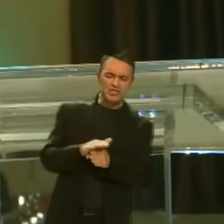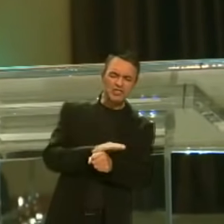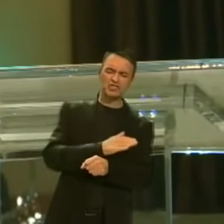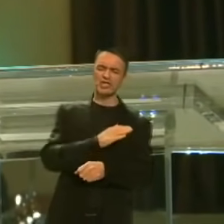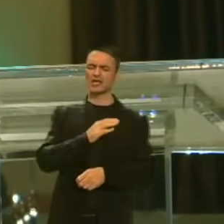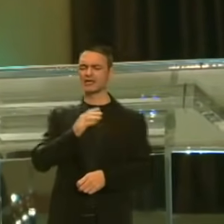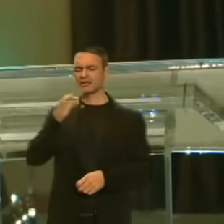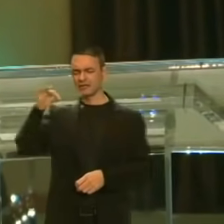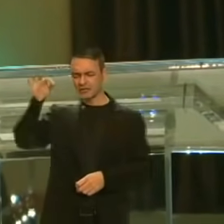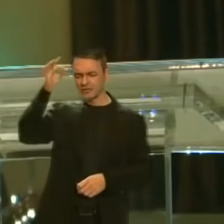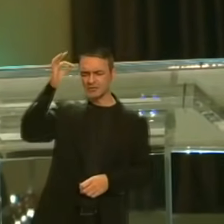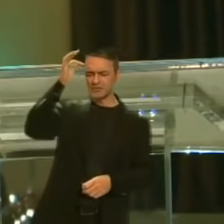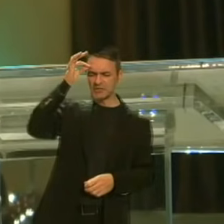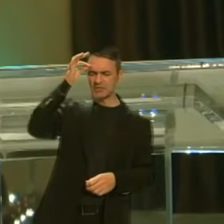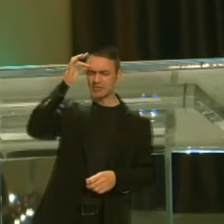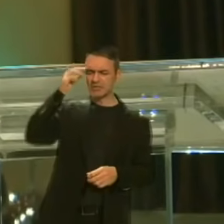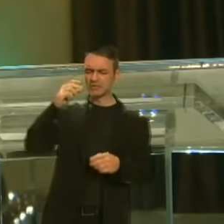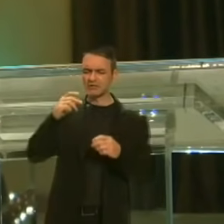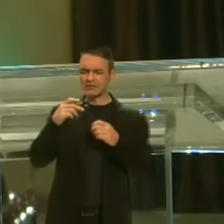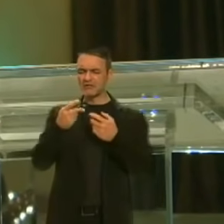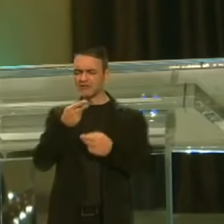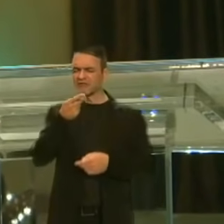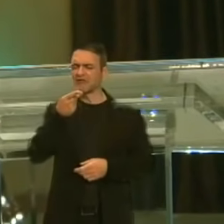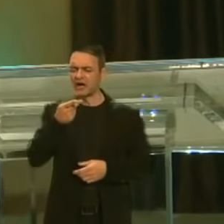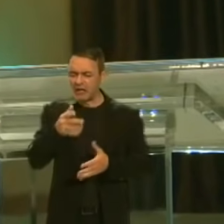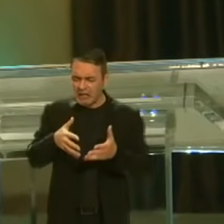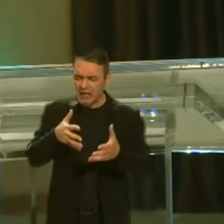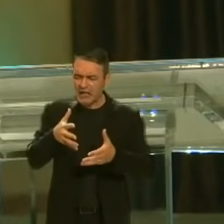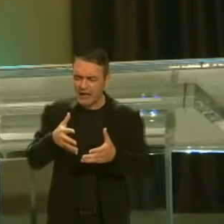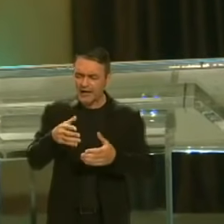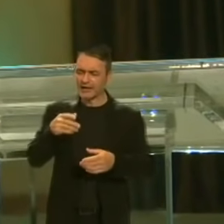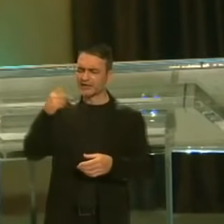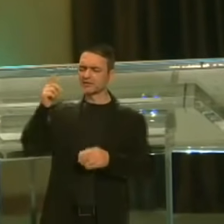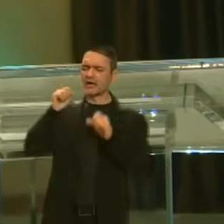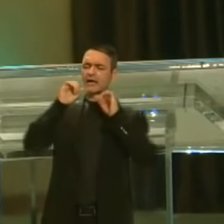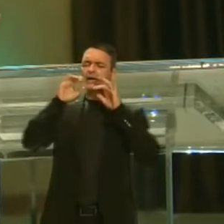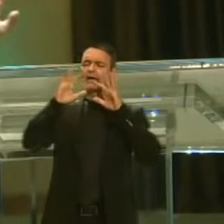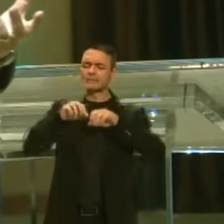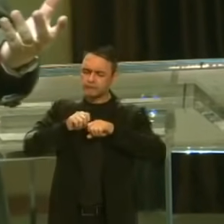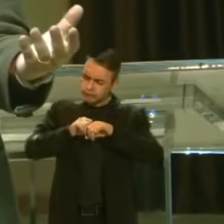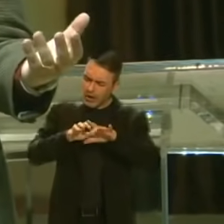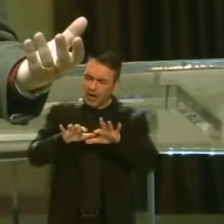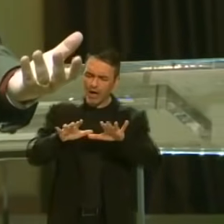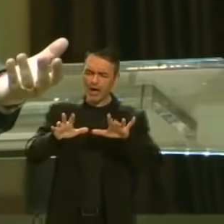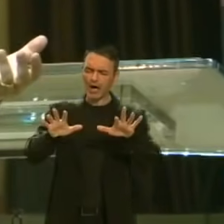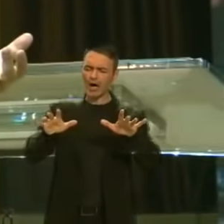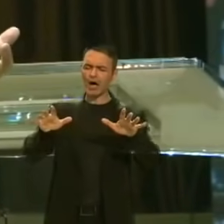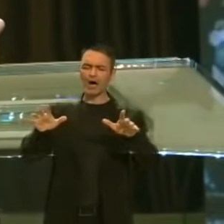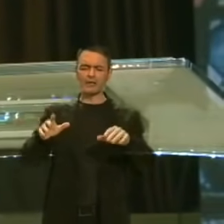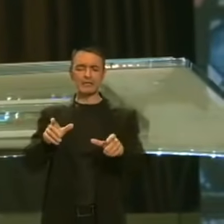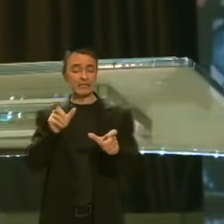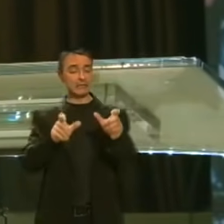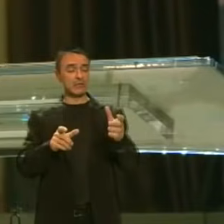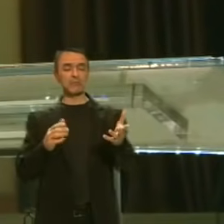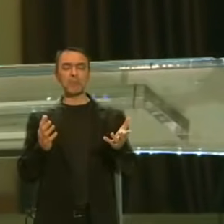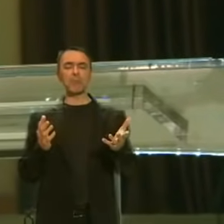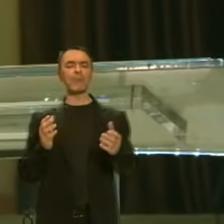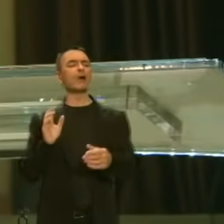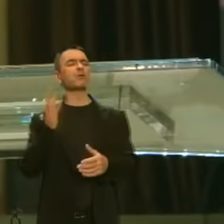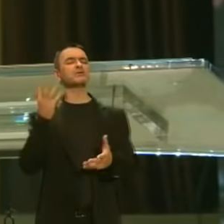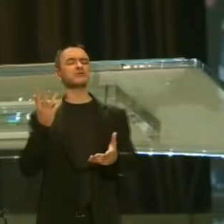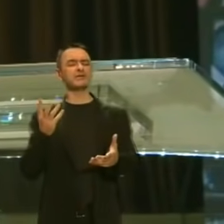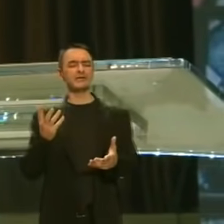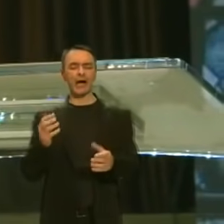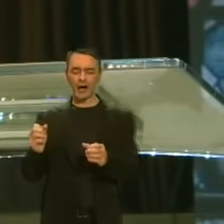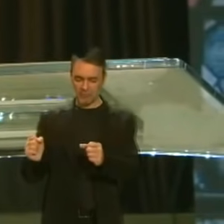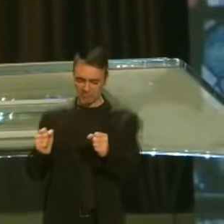quando abrirem a boca, a graça de Deus flua e as pessoas digam: o que está acontecendo? É o